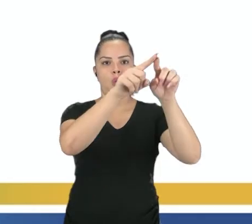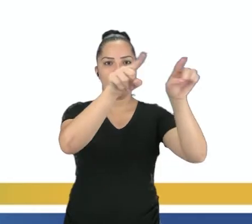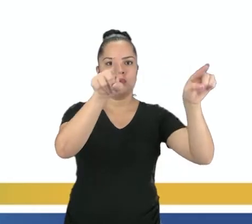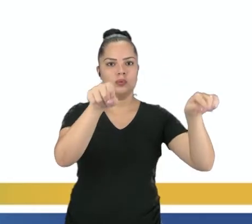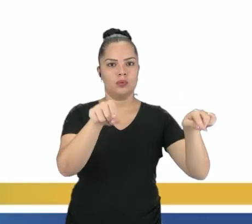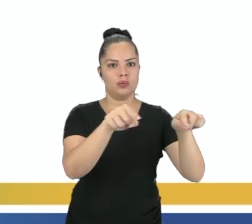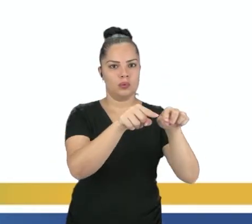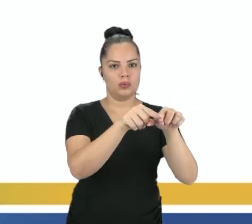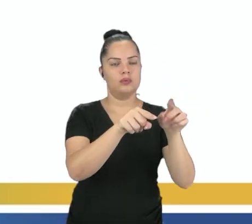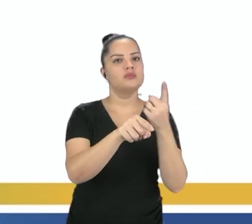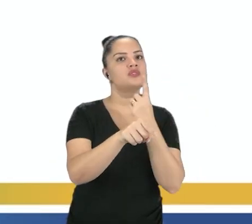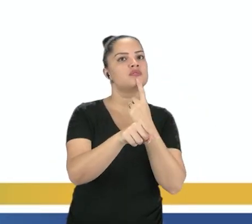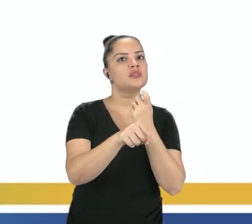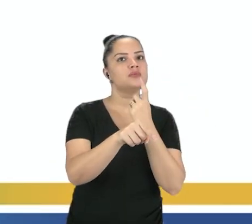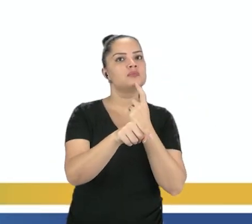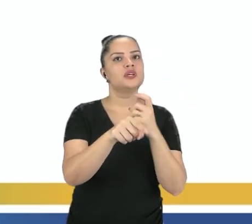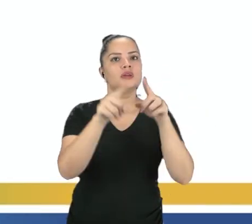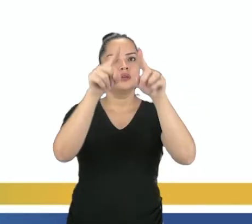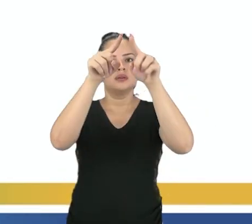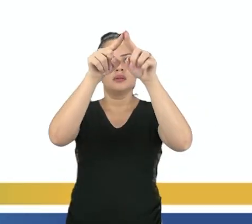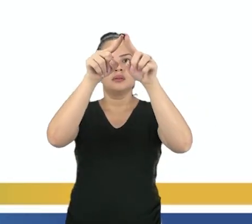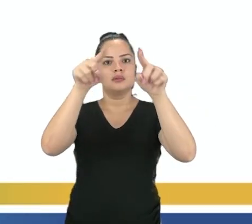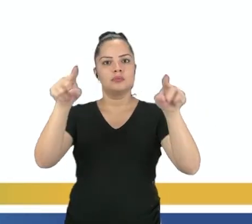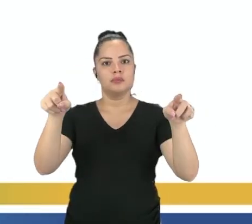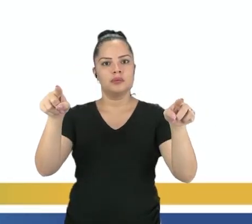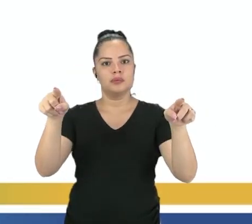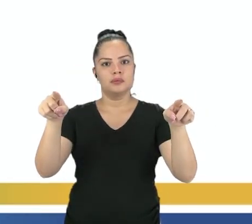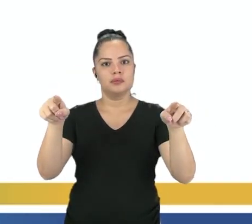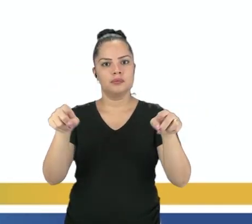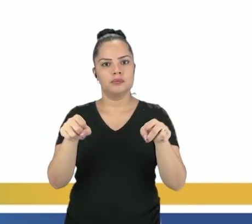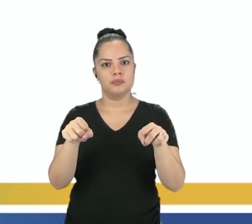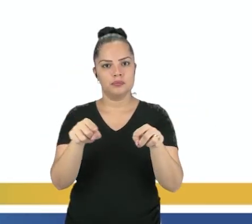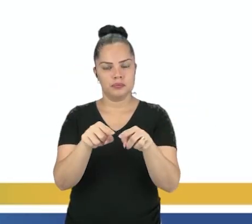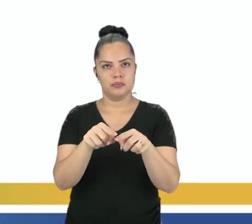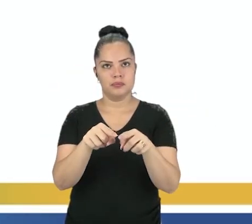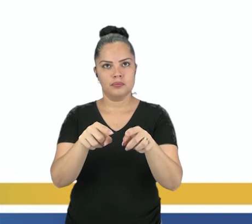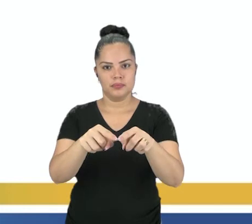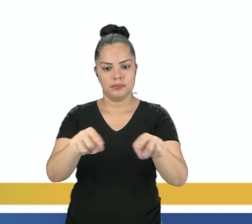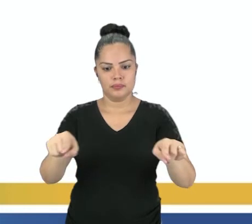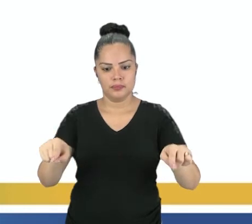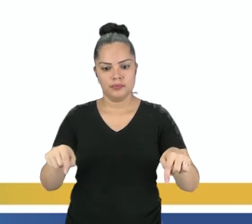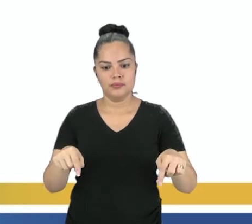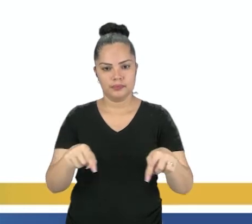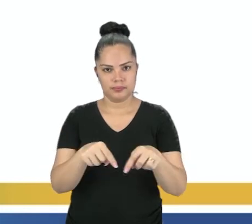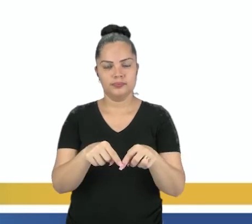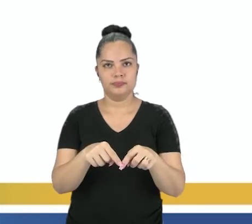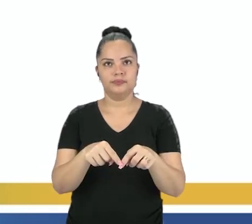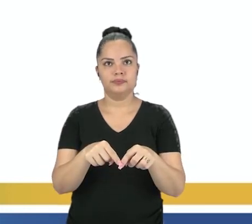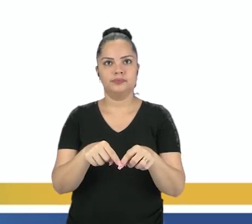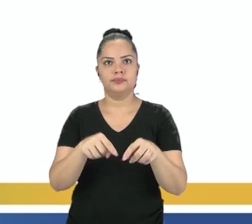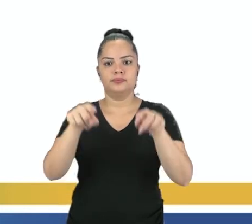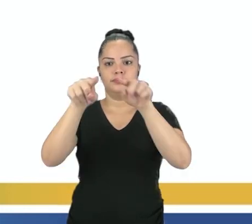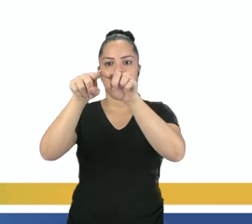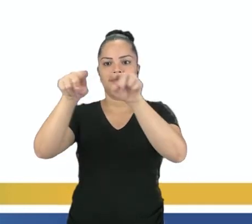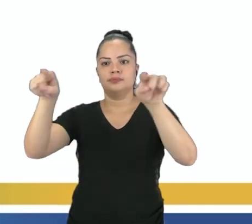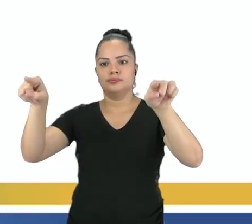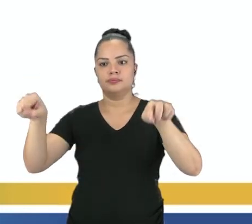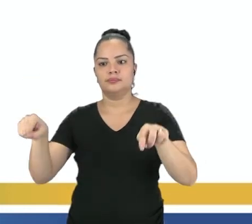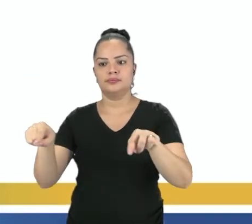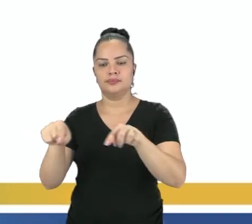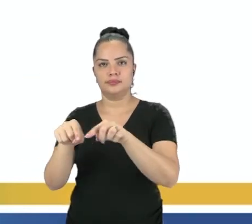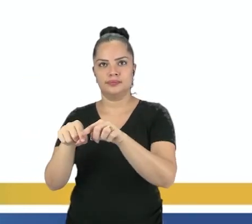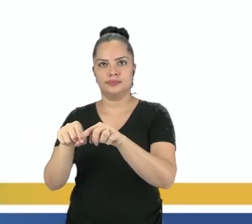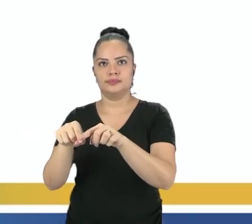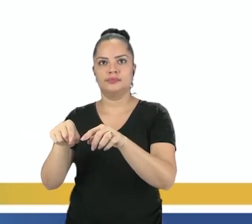cubo, depois ao lado a pirâmide de base quadrangular, ao lado paralelepípedo retângulo,